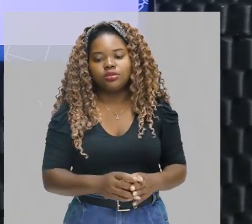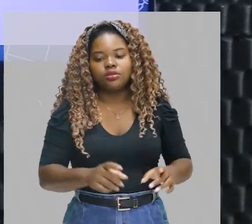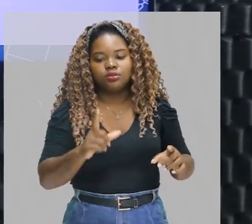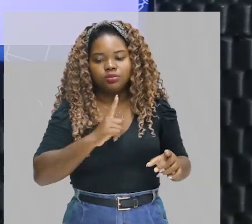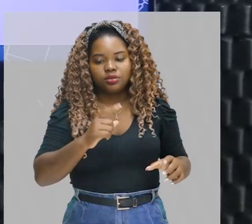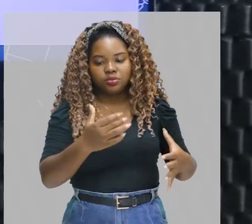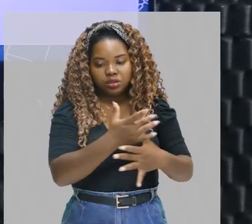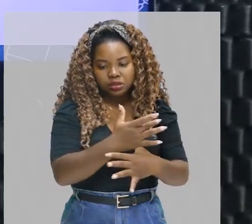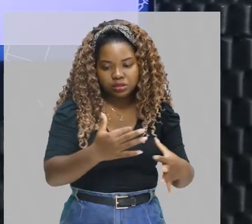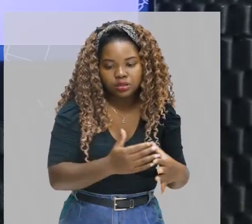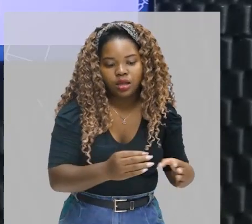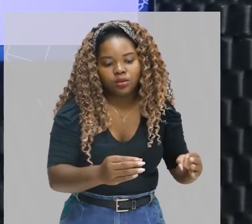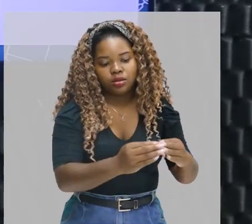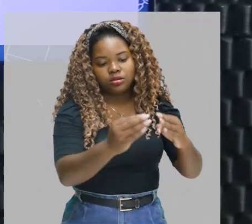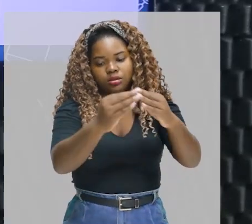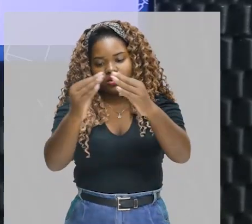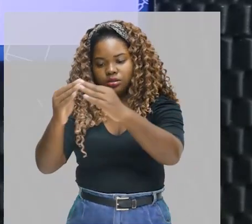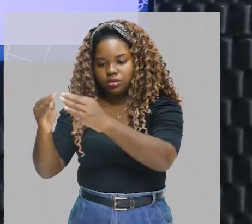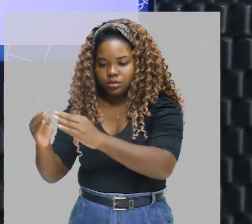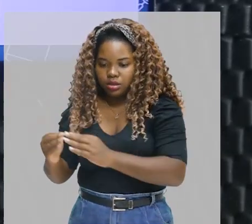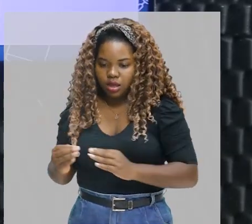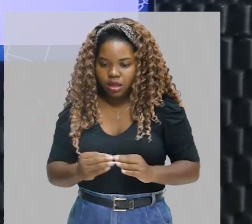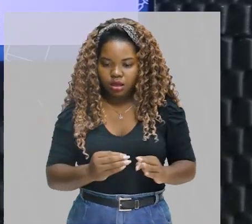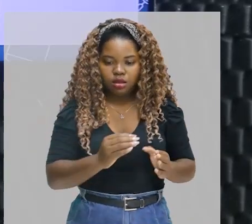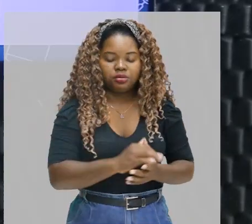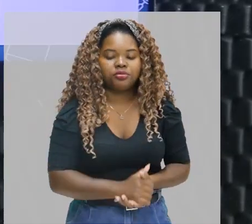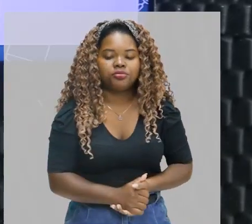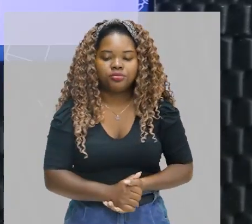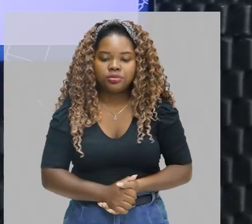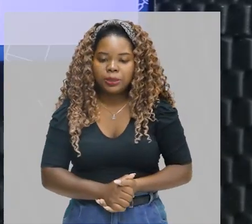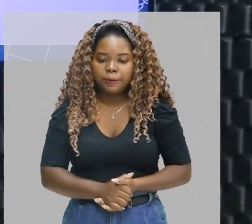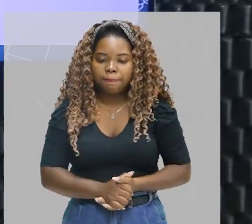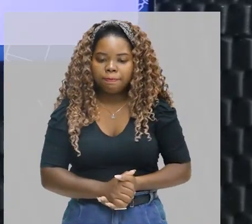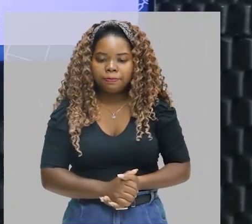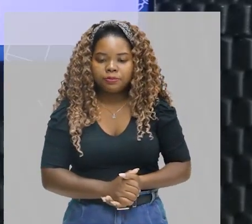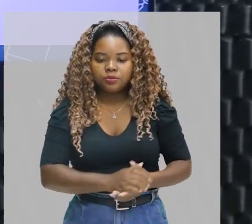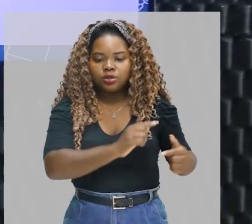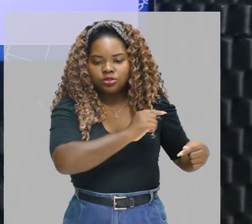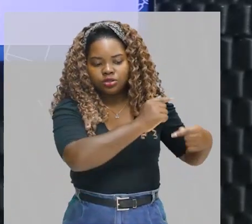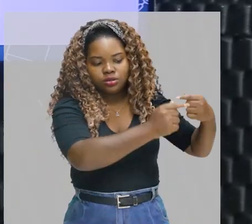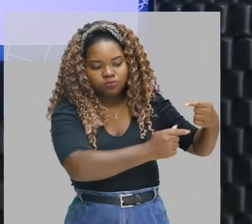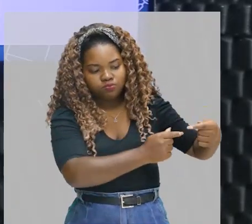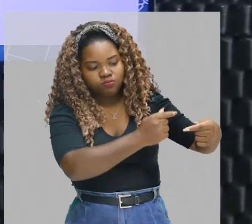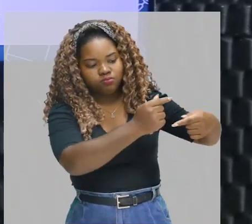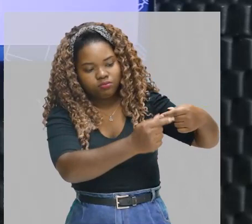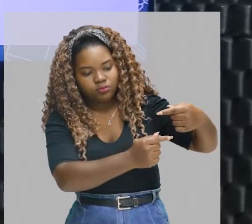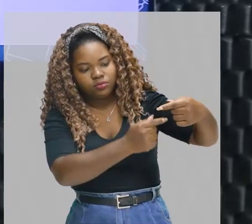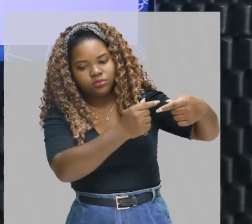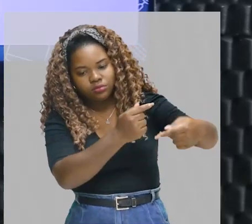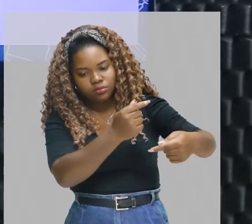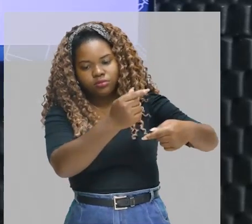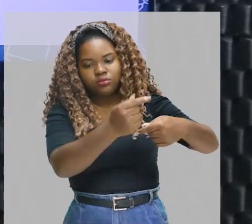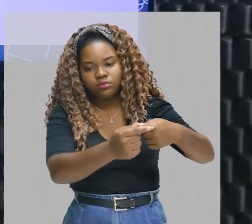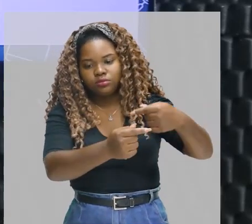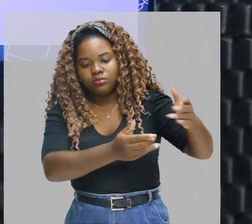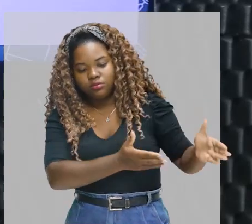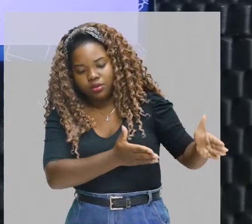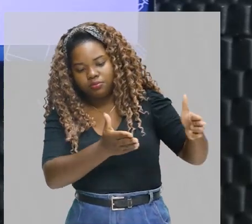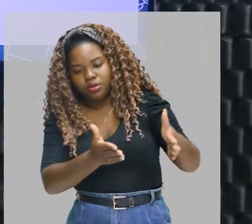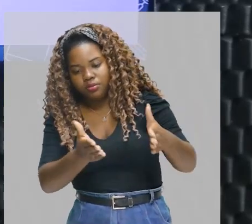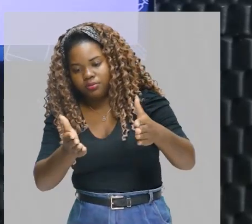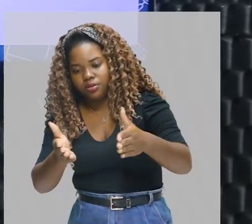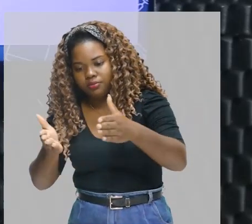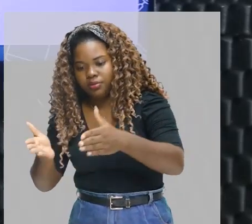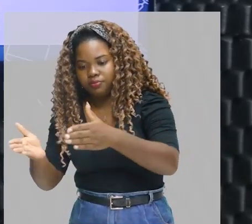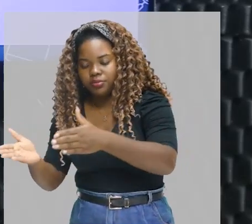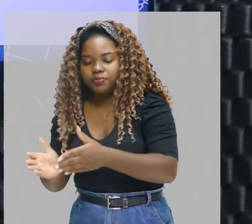né? Que depois ficou estabelecido dessa forma, e isso foi passando, né? De geração em geração, certo?